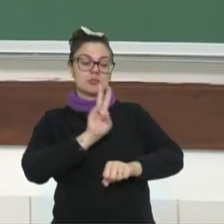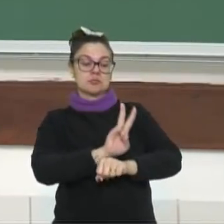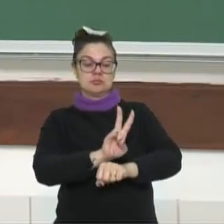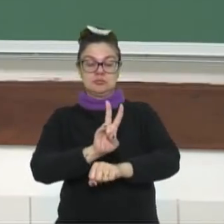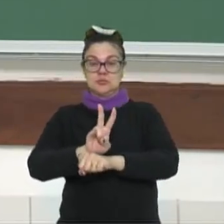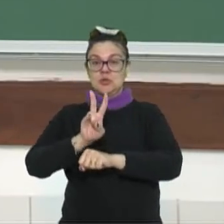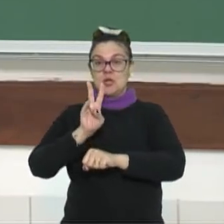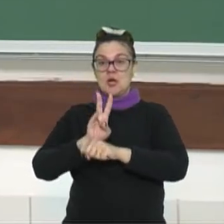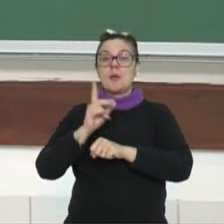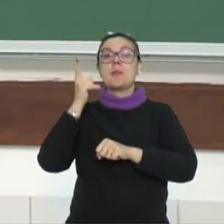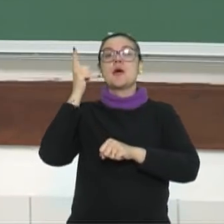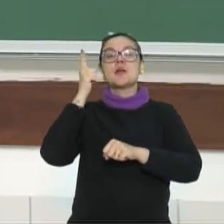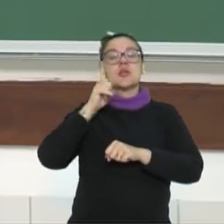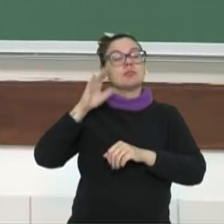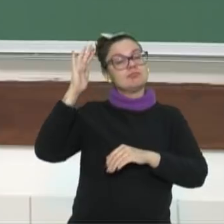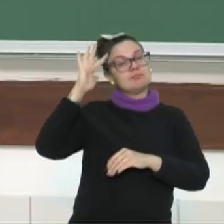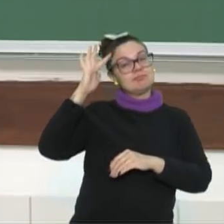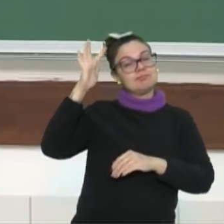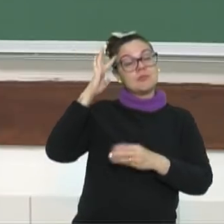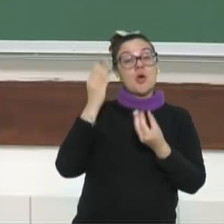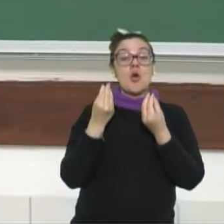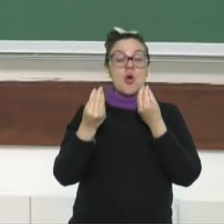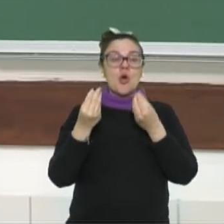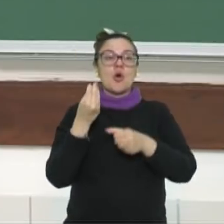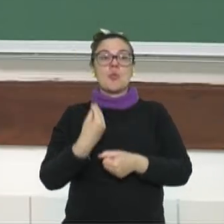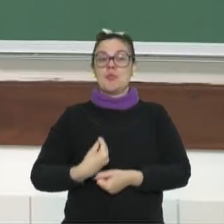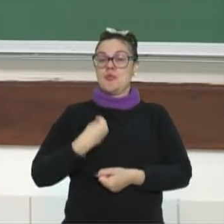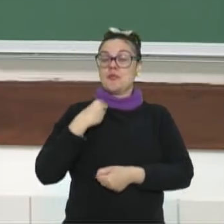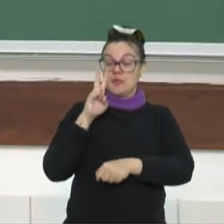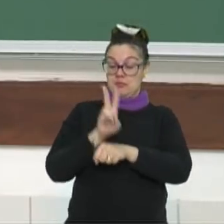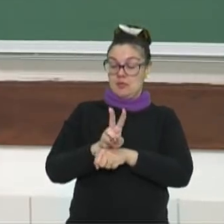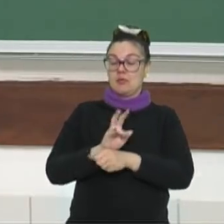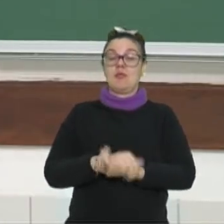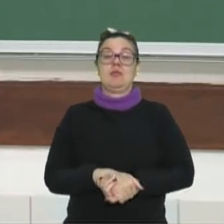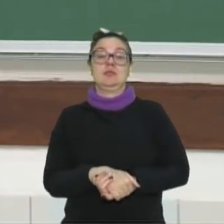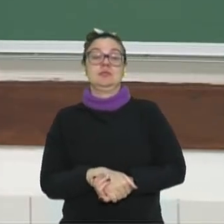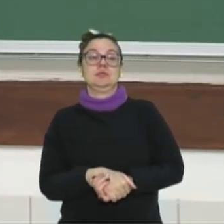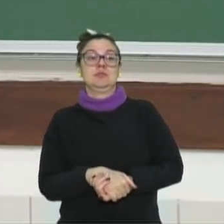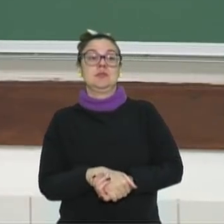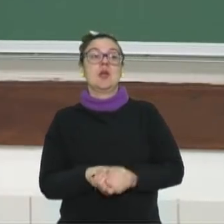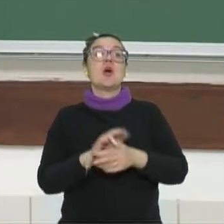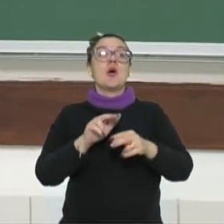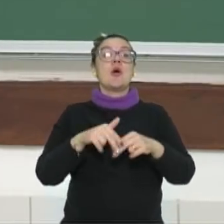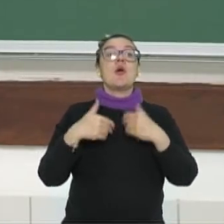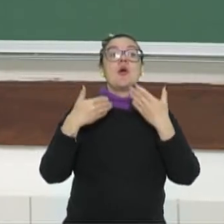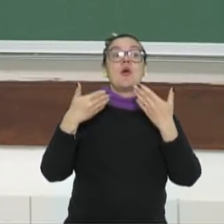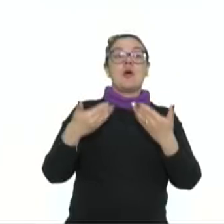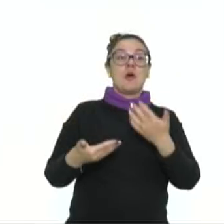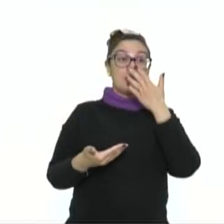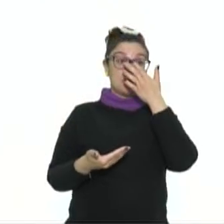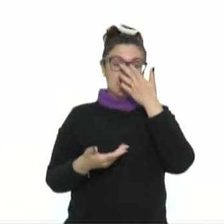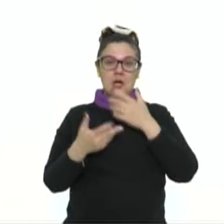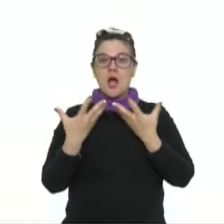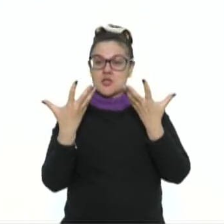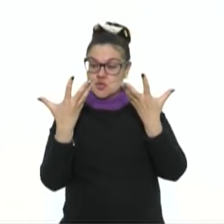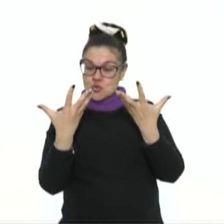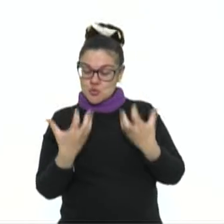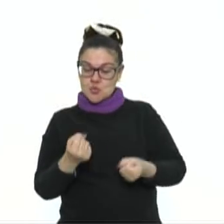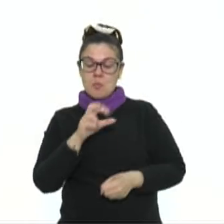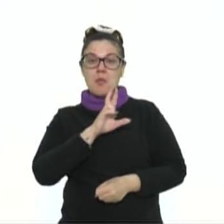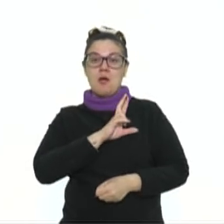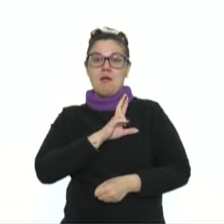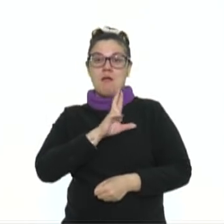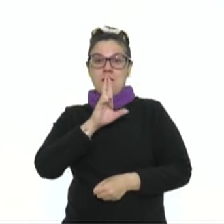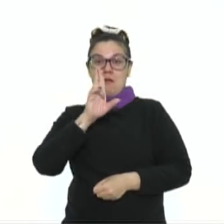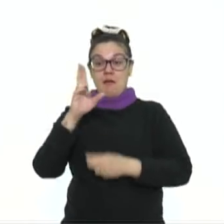nós pensemos como essa vida humana está sendo tratada. Por isso, ele pede que nós reescrevamos da seguinte forma: assuma a responsabilidade